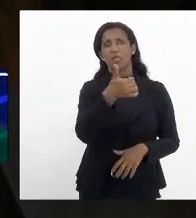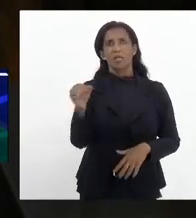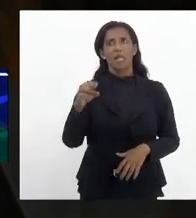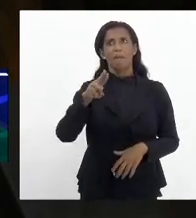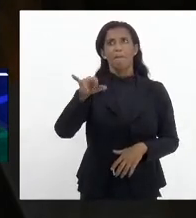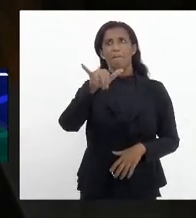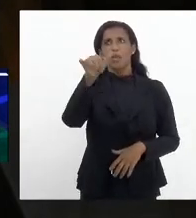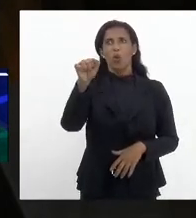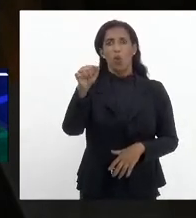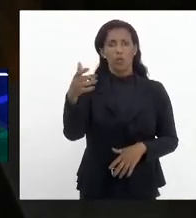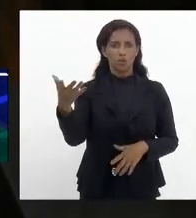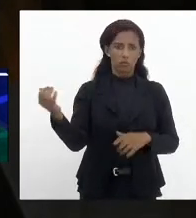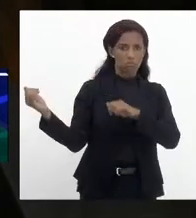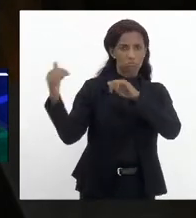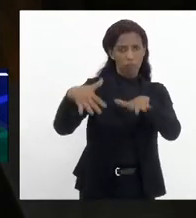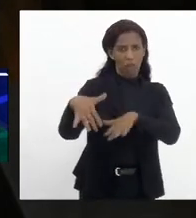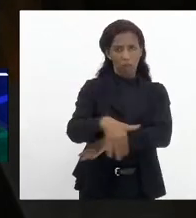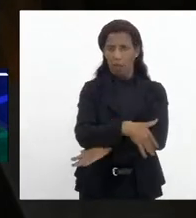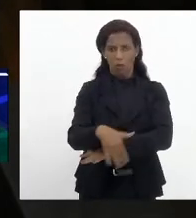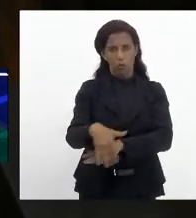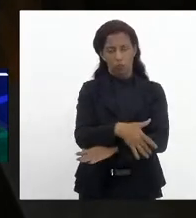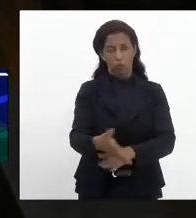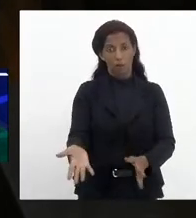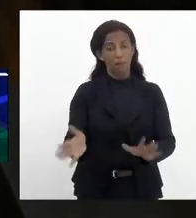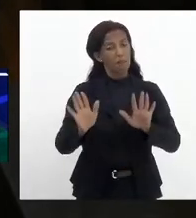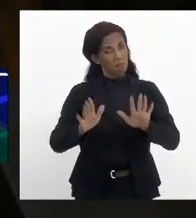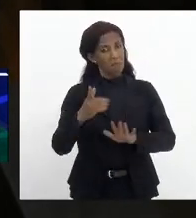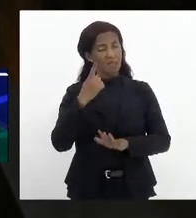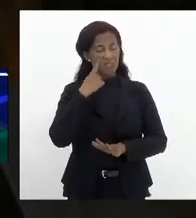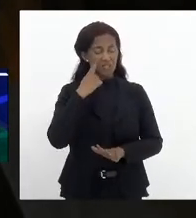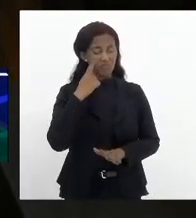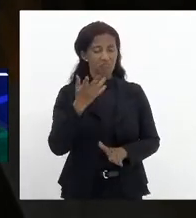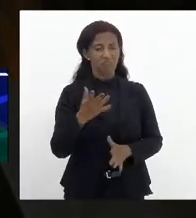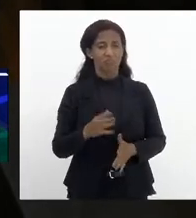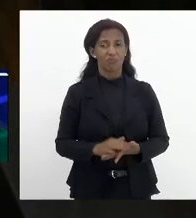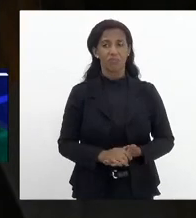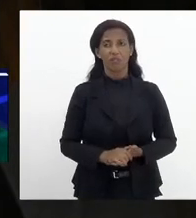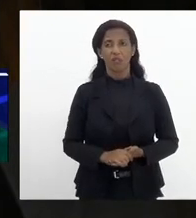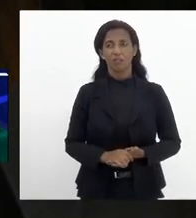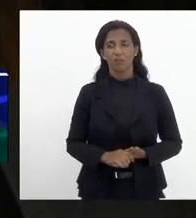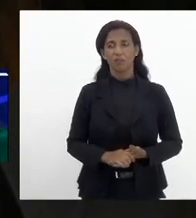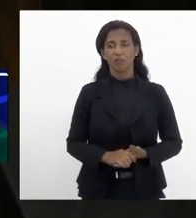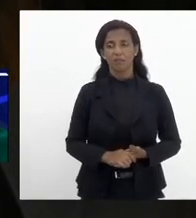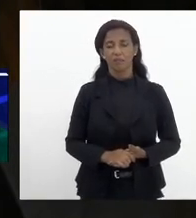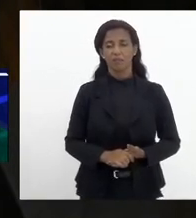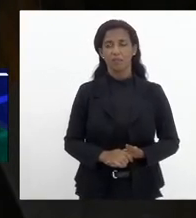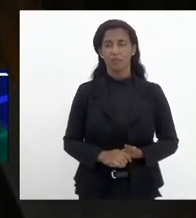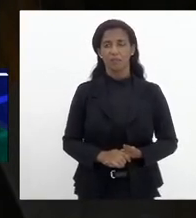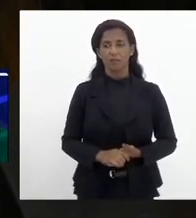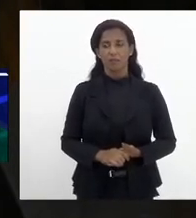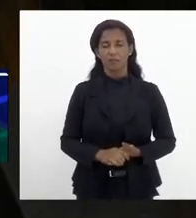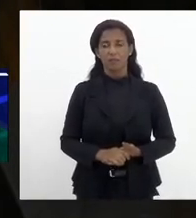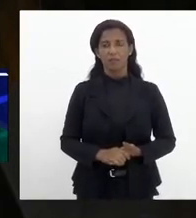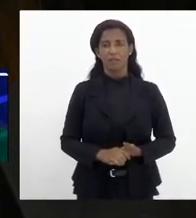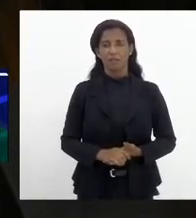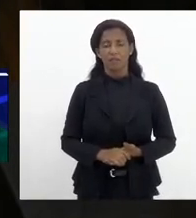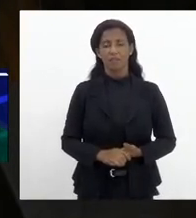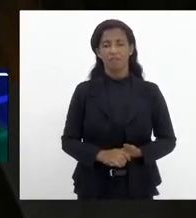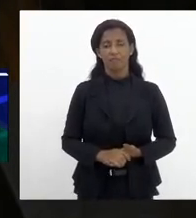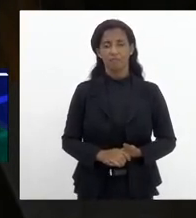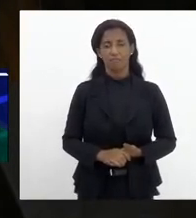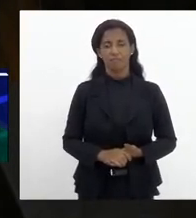100 milhões e 1 estejam nas ruas. Mas que aqueles atos estavam inteiramente